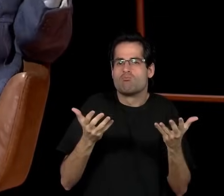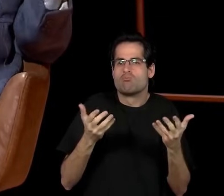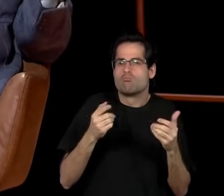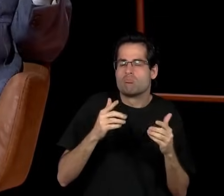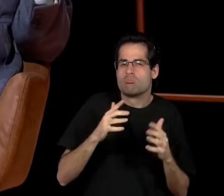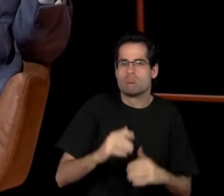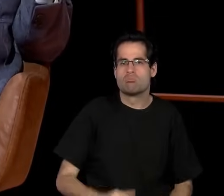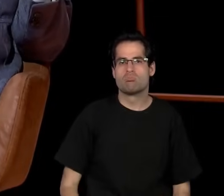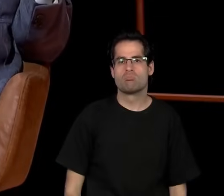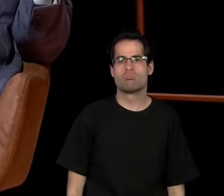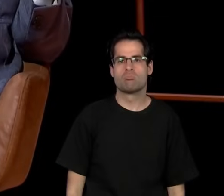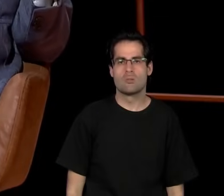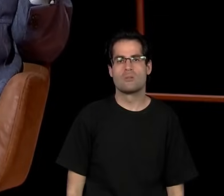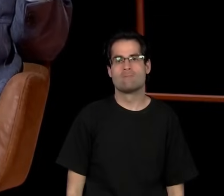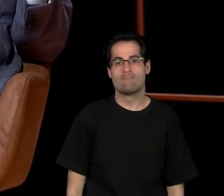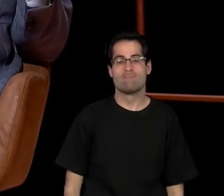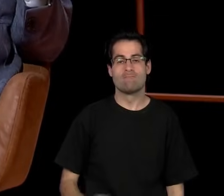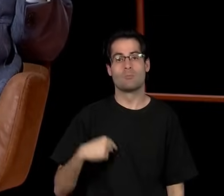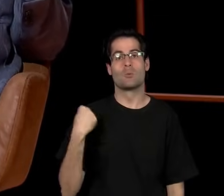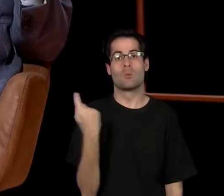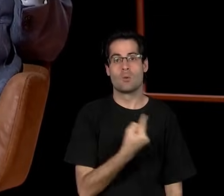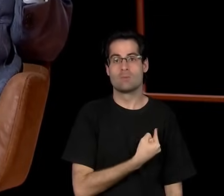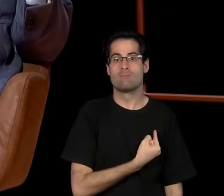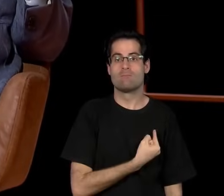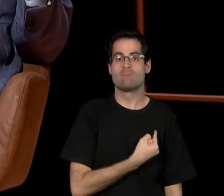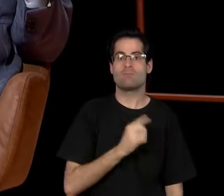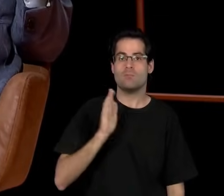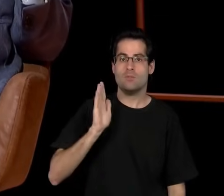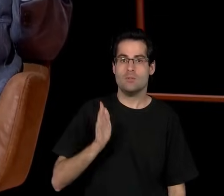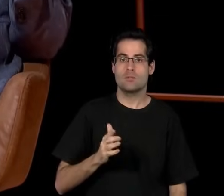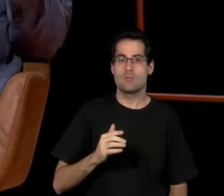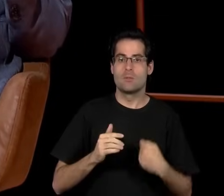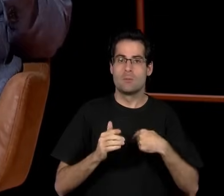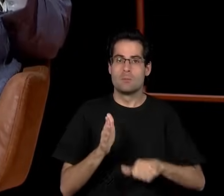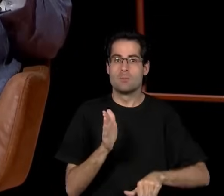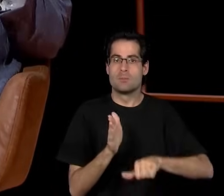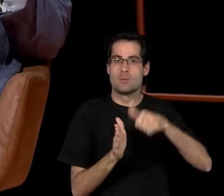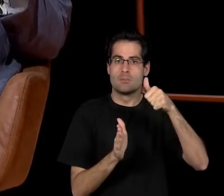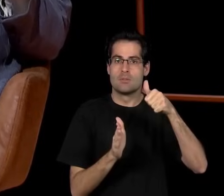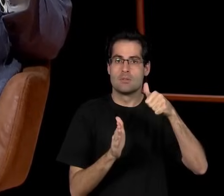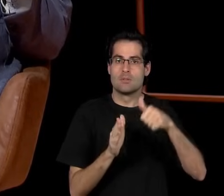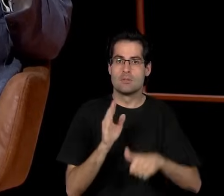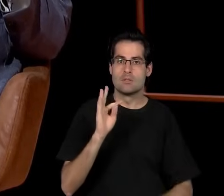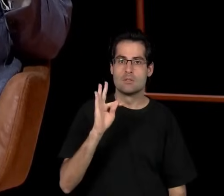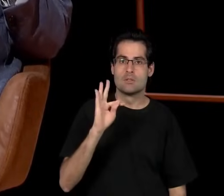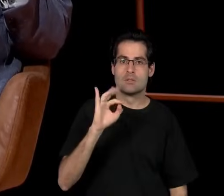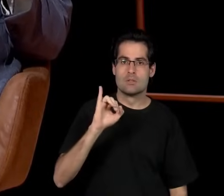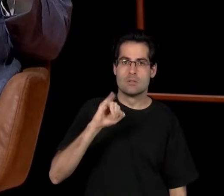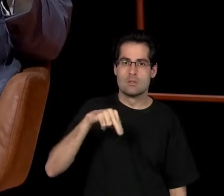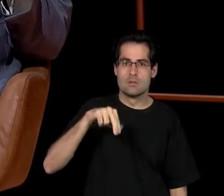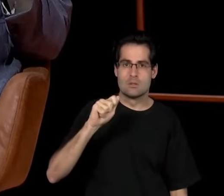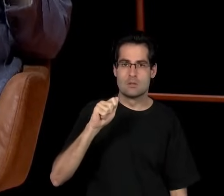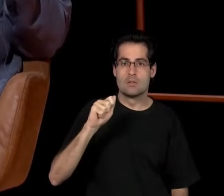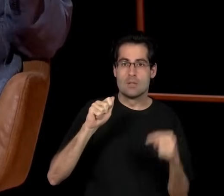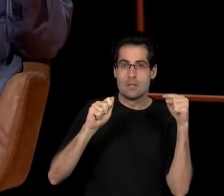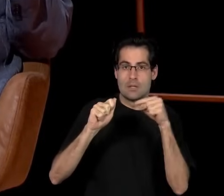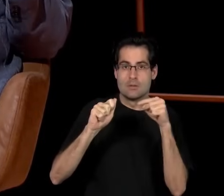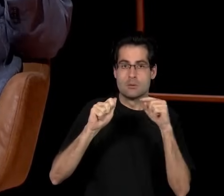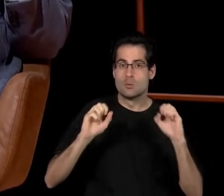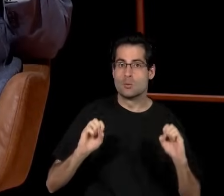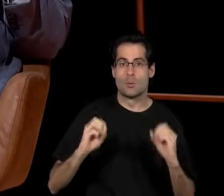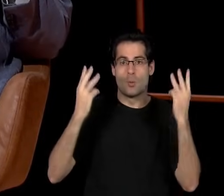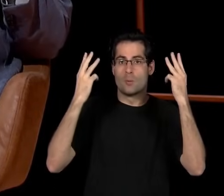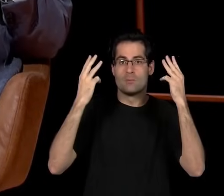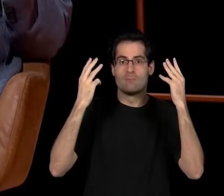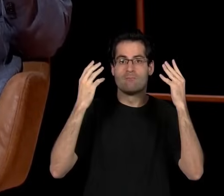fomos pioneiros na década de 80 com Tina Turner, Sting e David Bowie. No show da Tina Turner, nós ainda colocamos